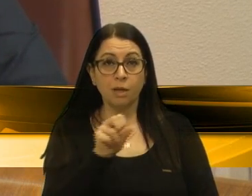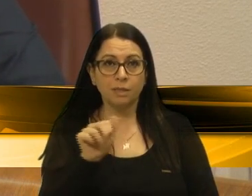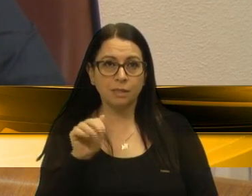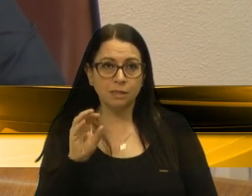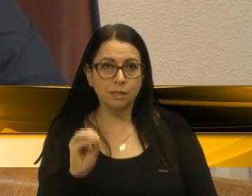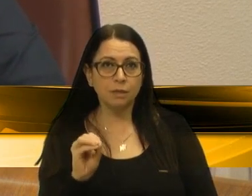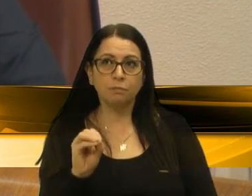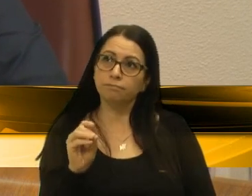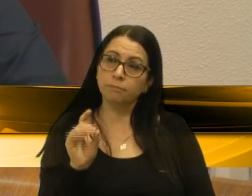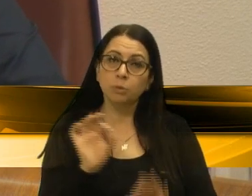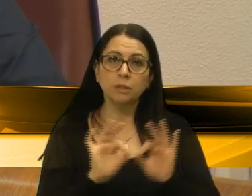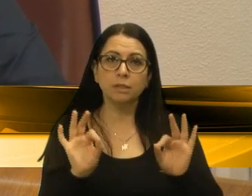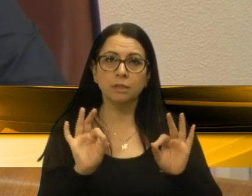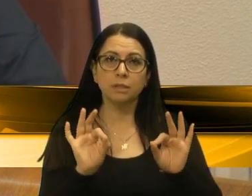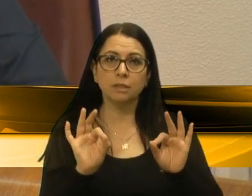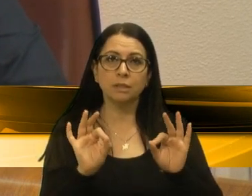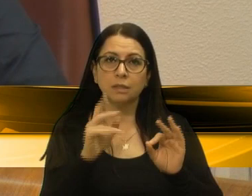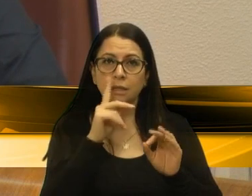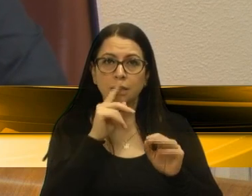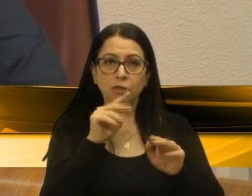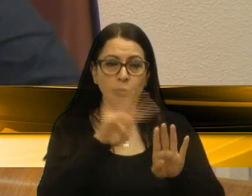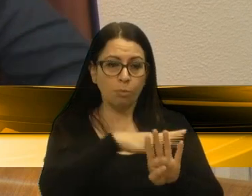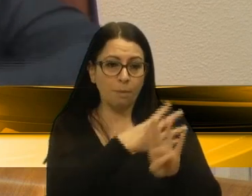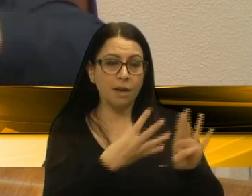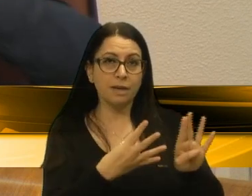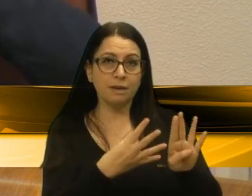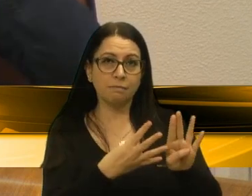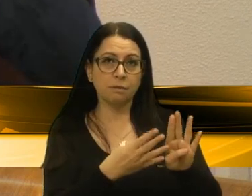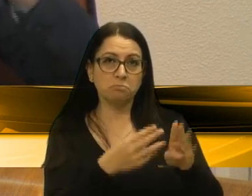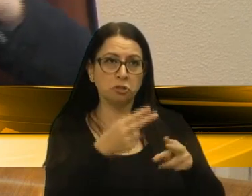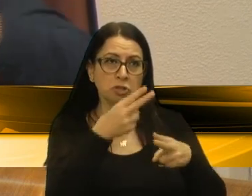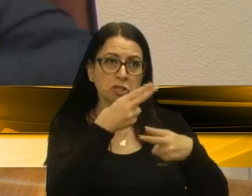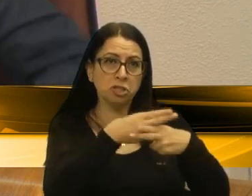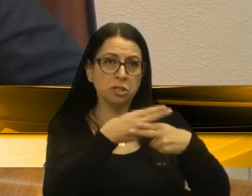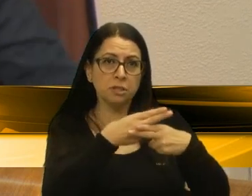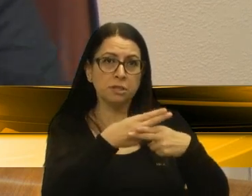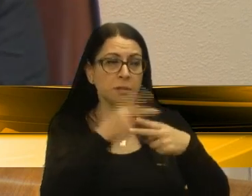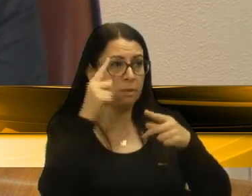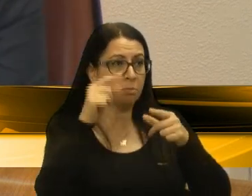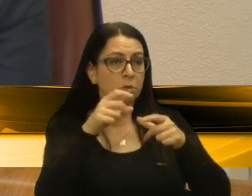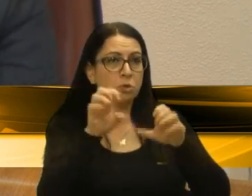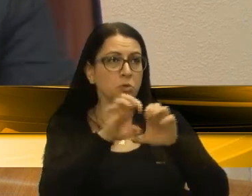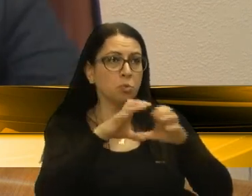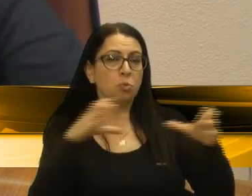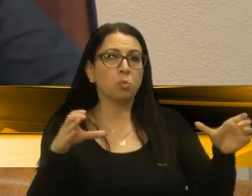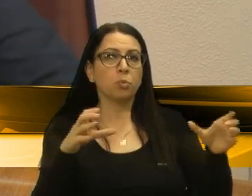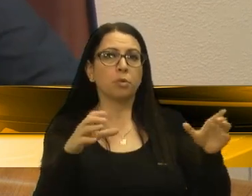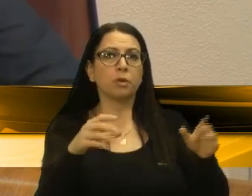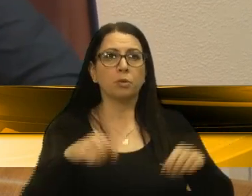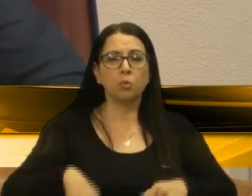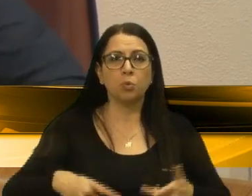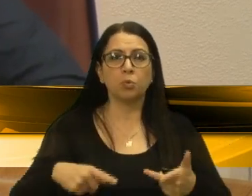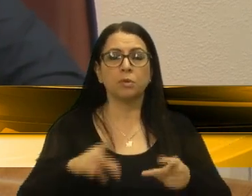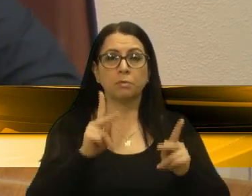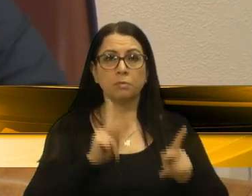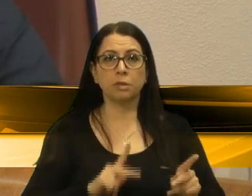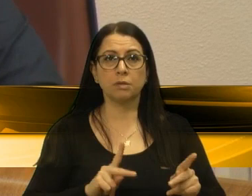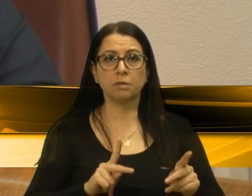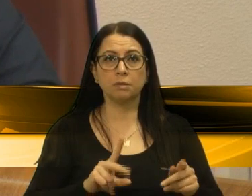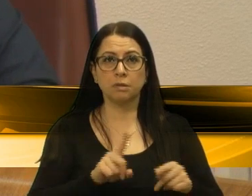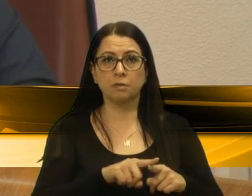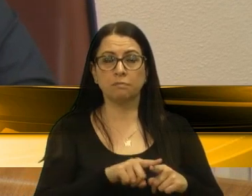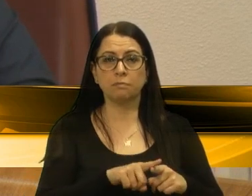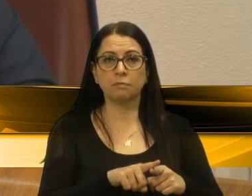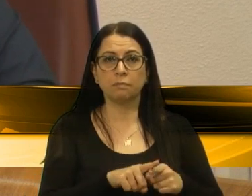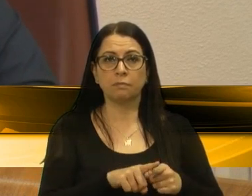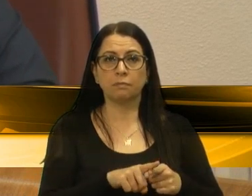que calcula a tarifa? A tarifa é o custo total do sistema dividido pelo número de passageiros. Todo mundo sempre olha o custo, mas ninguém olha o número de